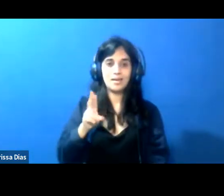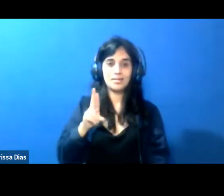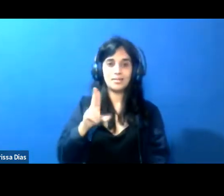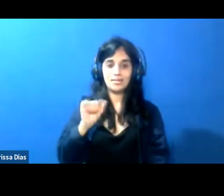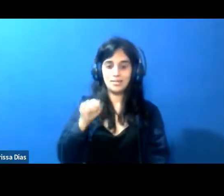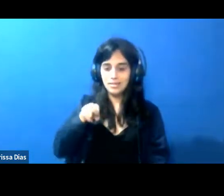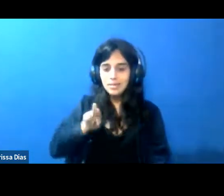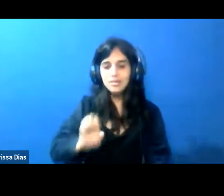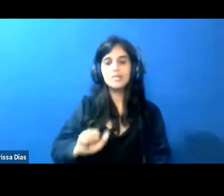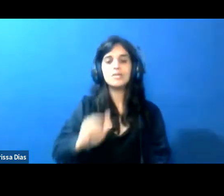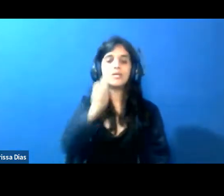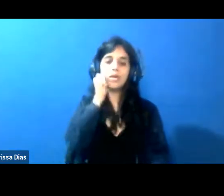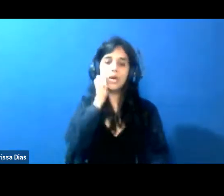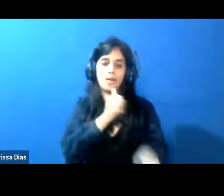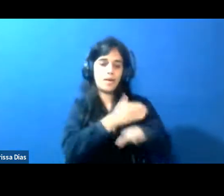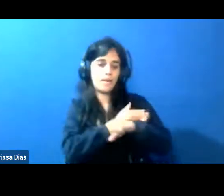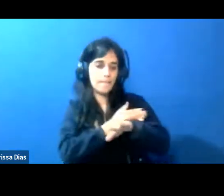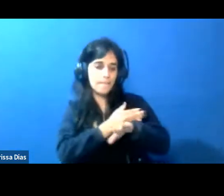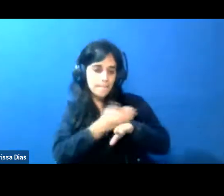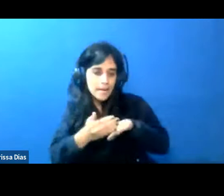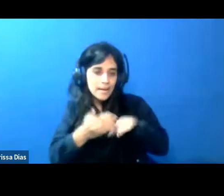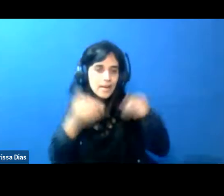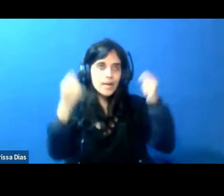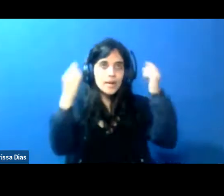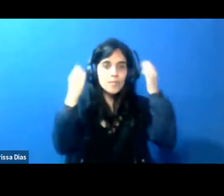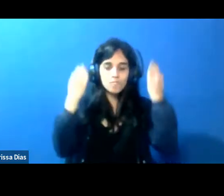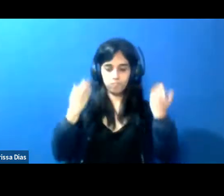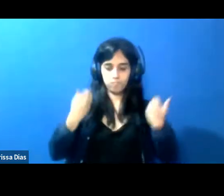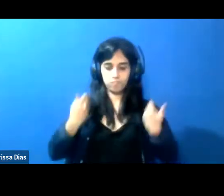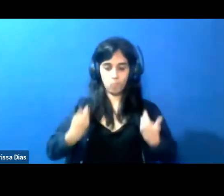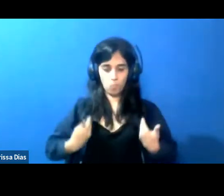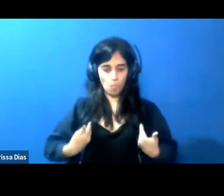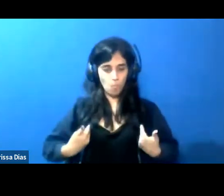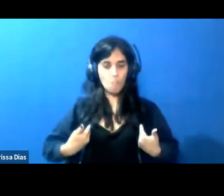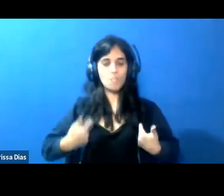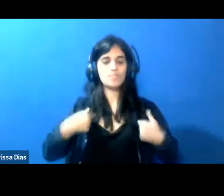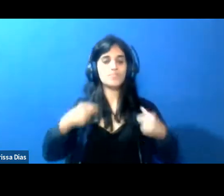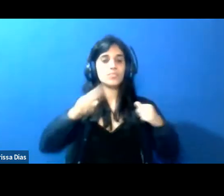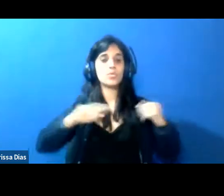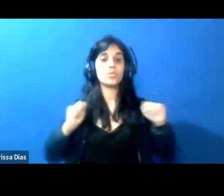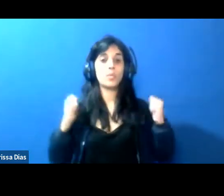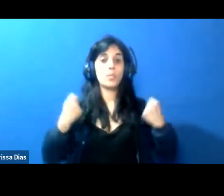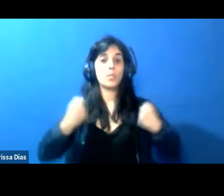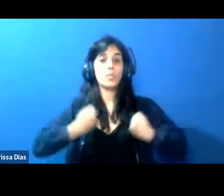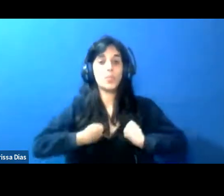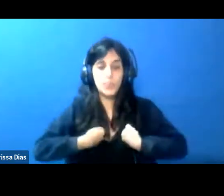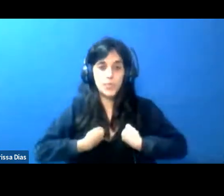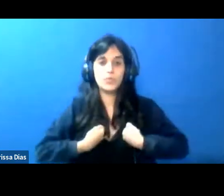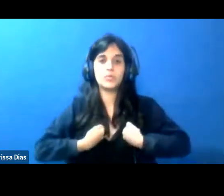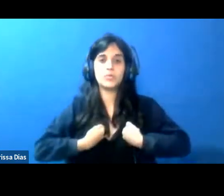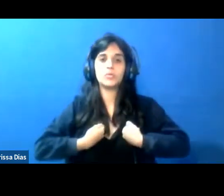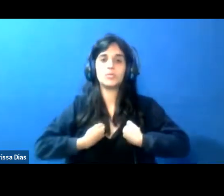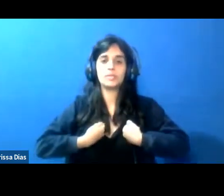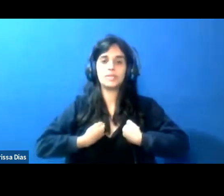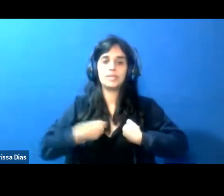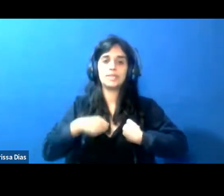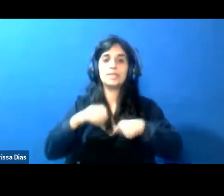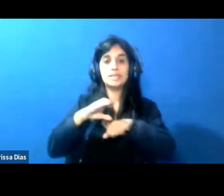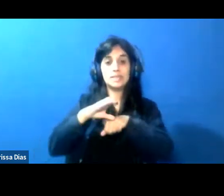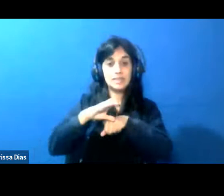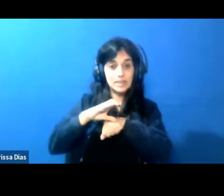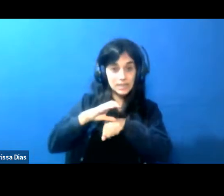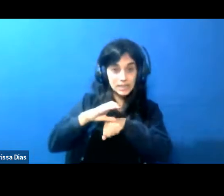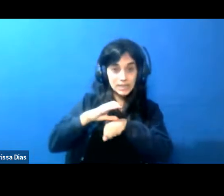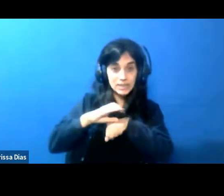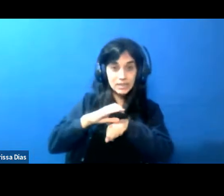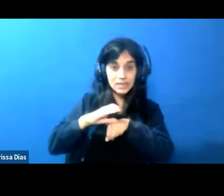mulher branca, tenho os cabelos compridos, estou vestindo uma blusa de lã cinza e tenho no